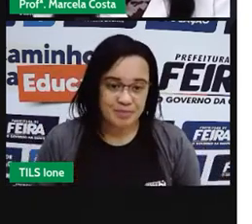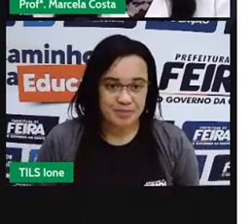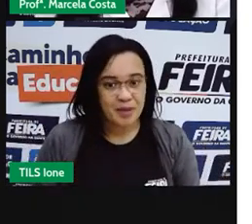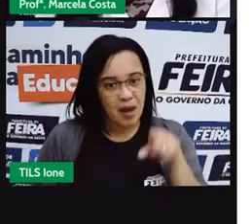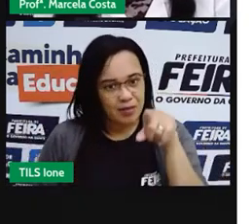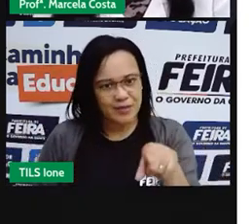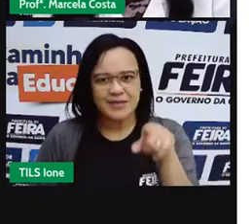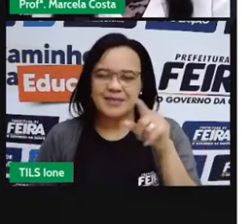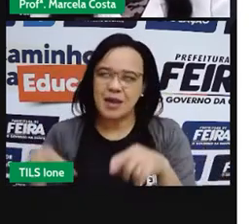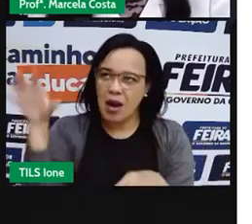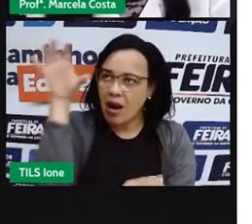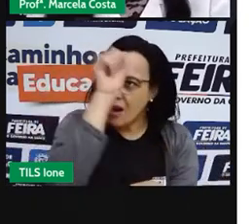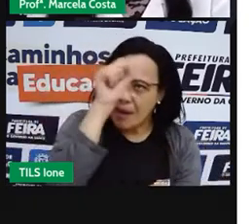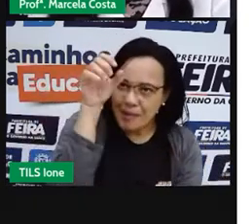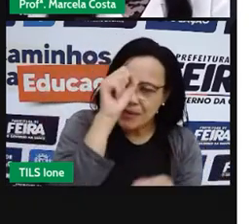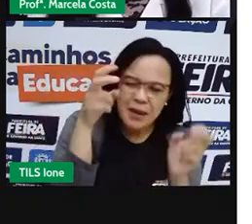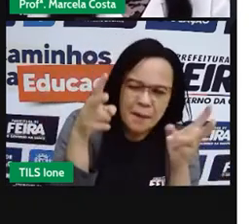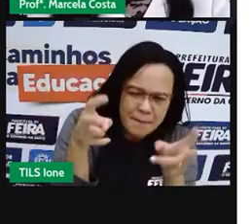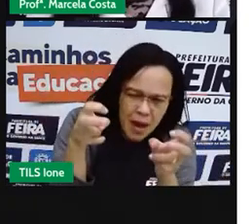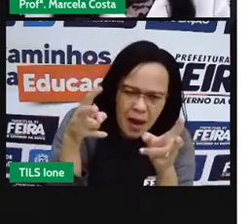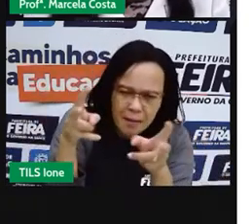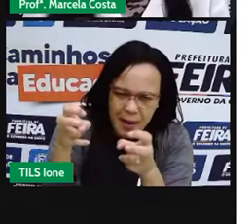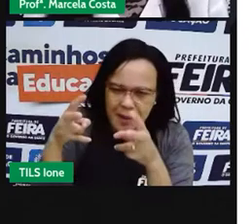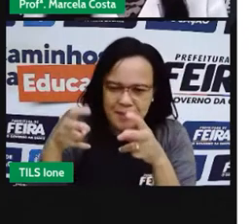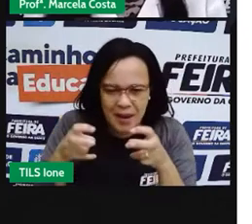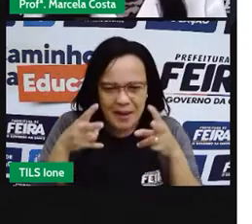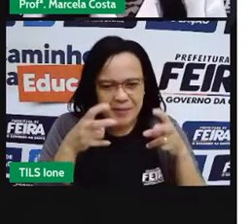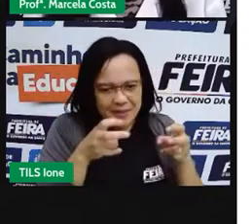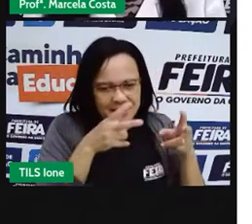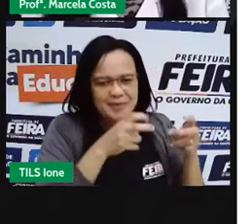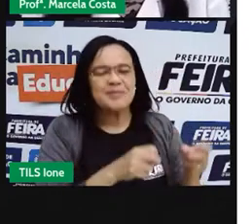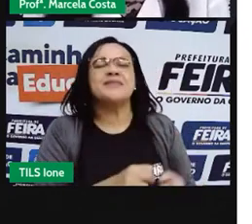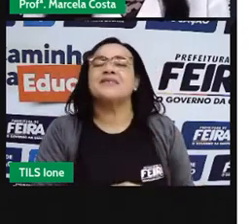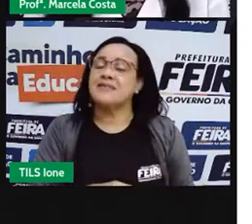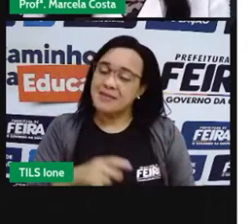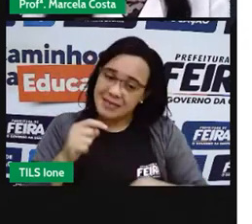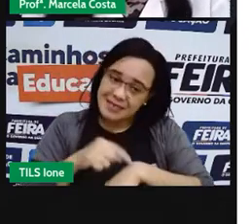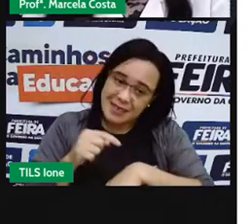aprender a identificar essas coisas, o tempo, o espaço,